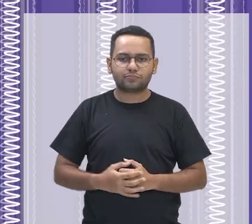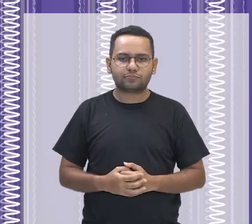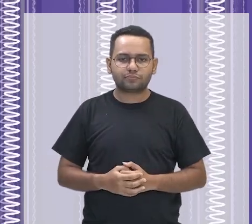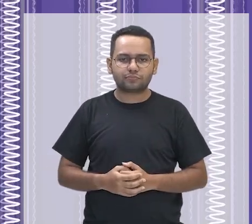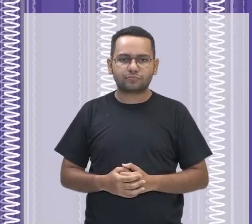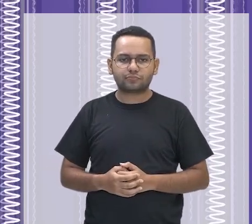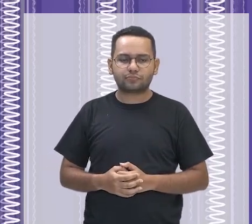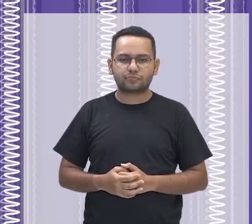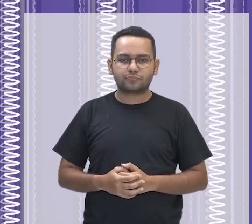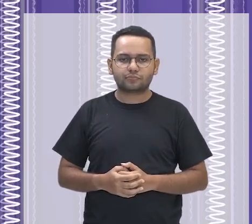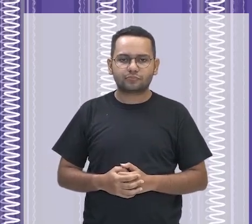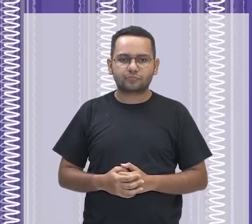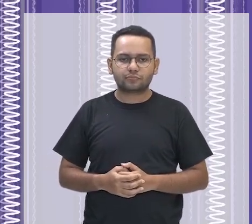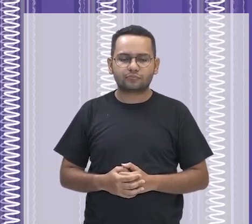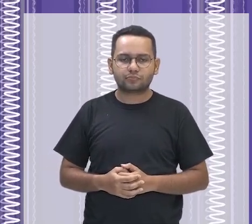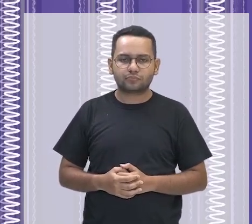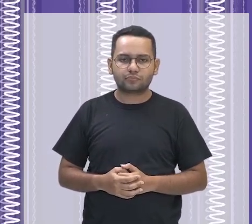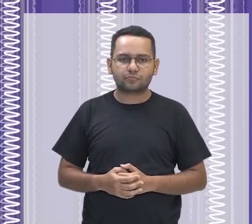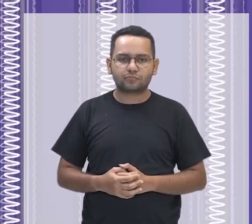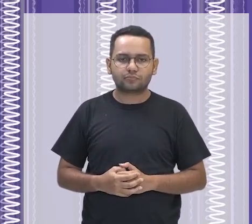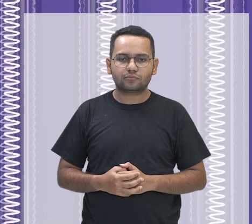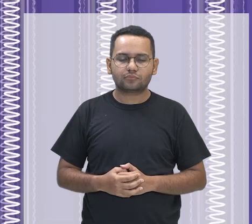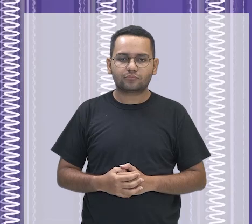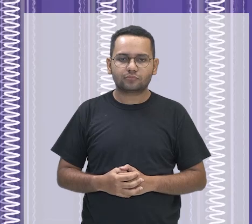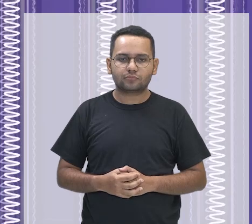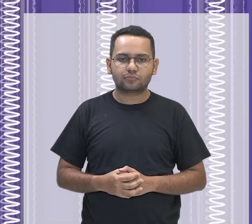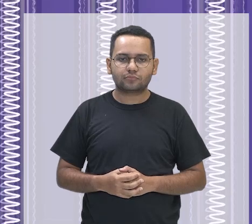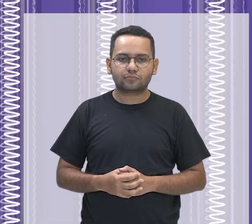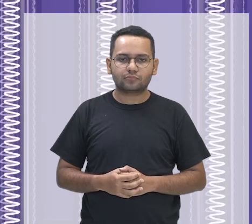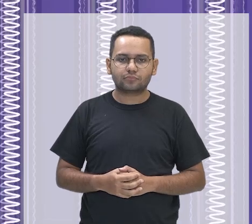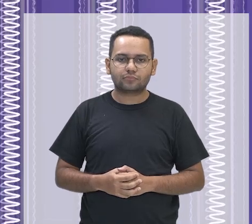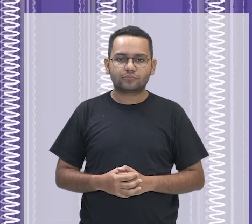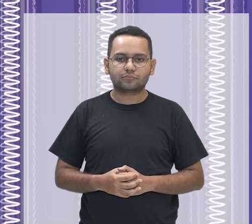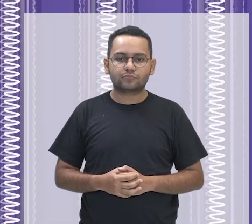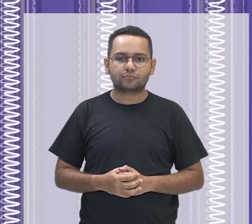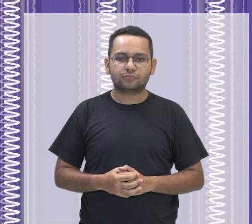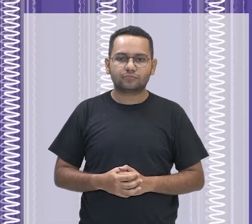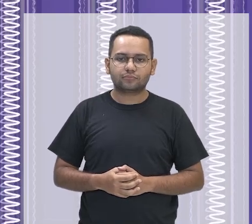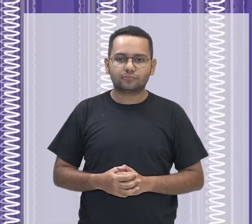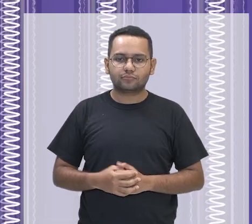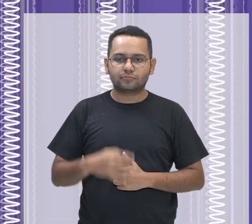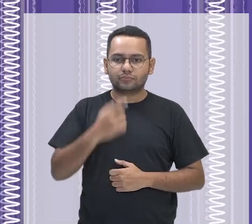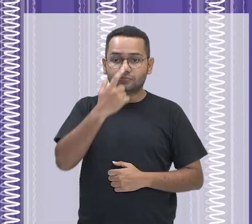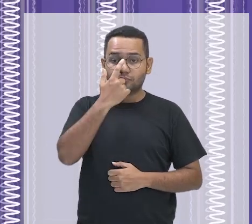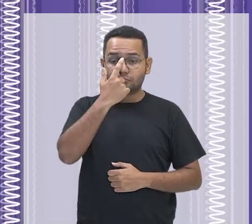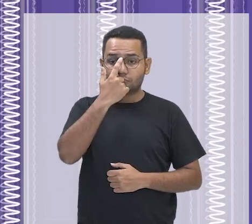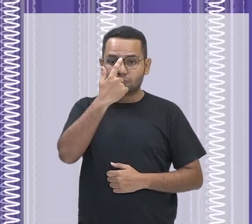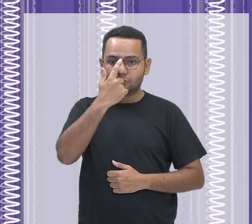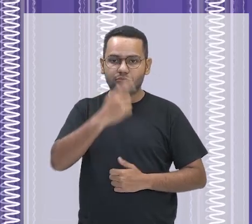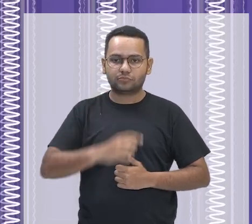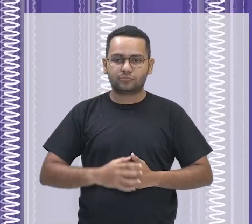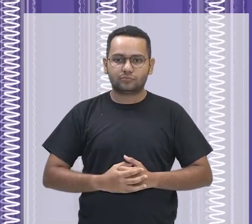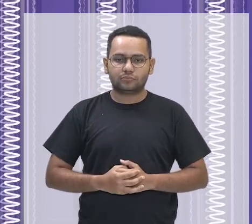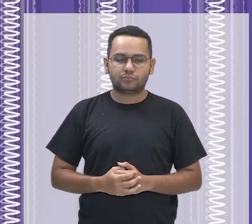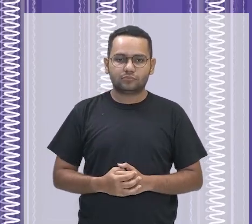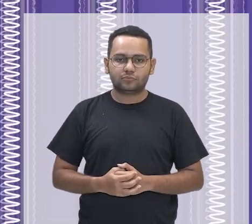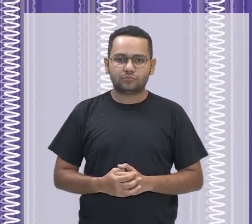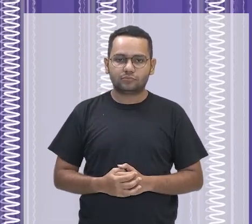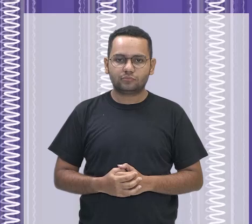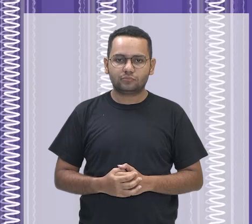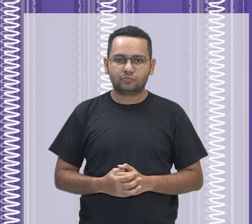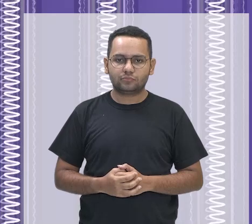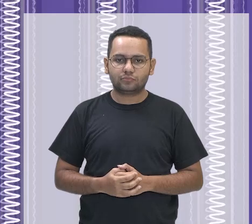é necessário nós pensarmos o que de certa forma, tem em comum